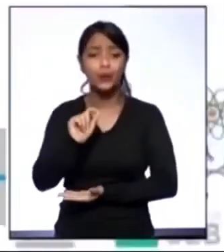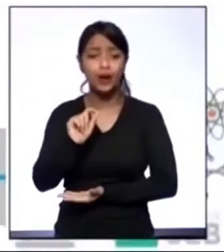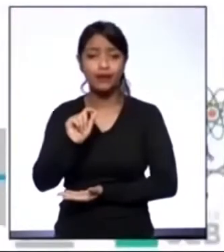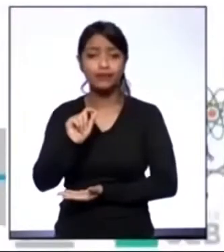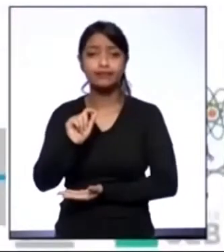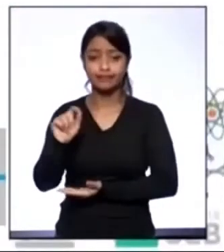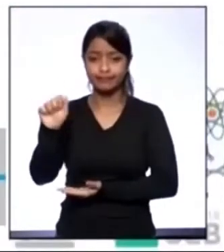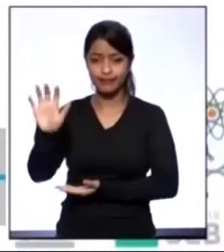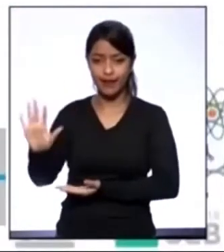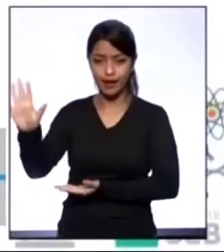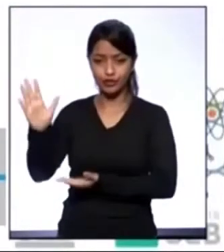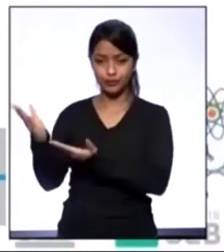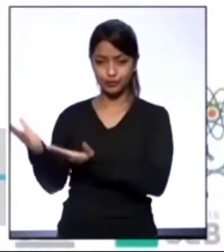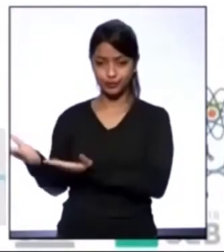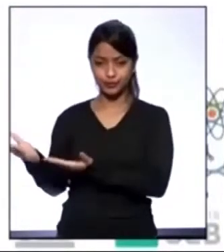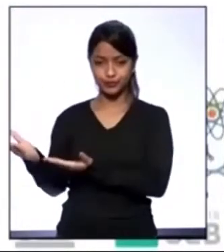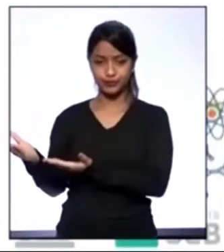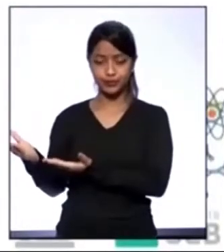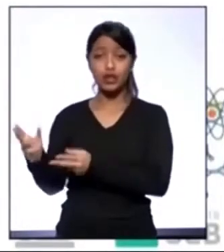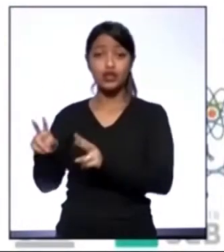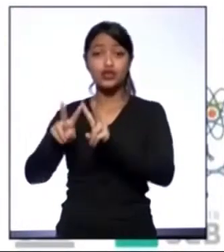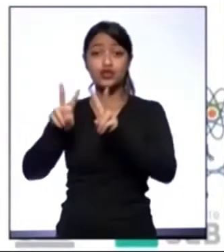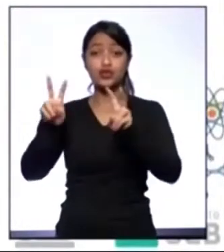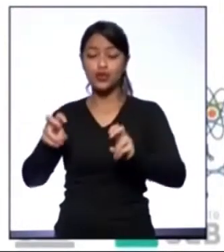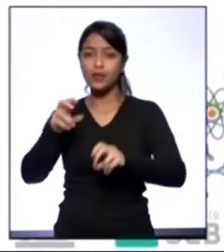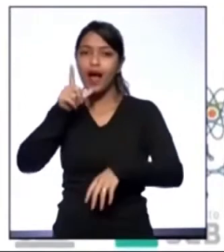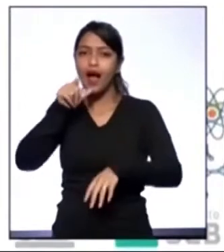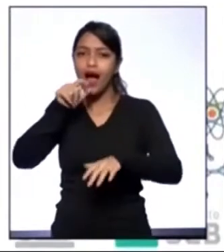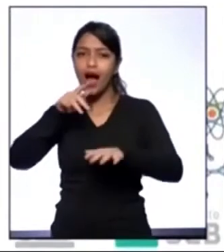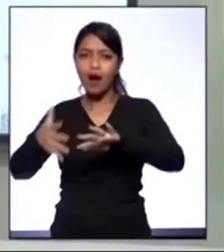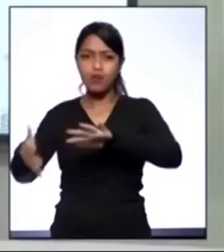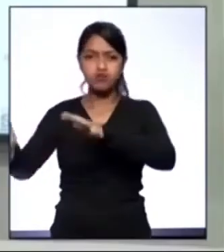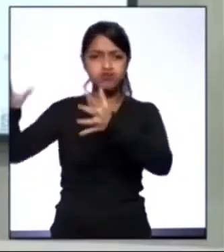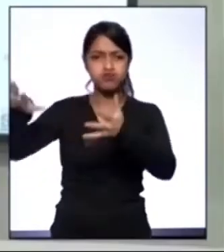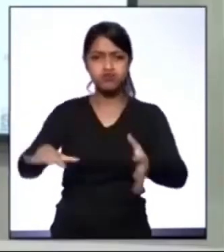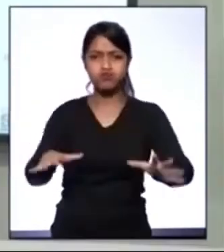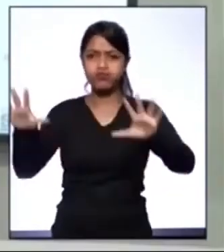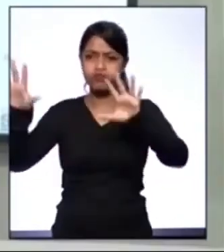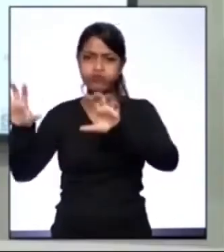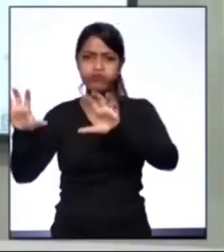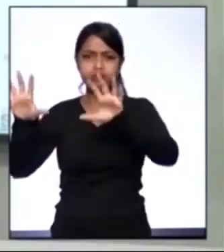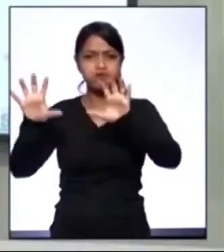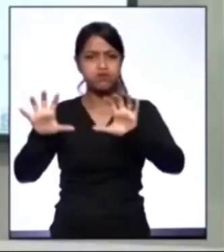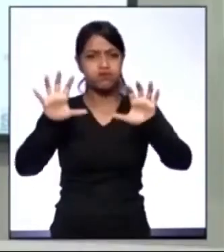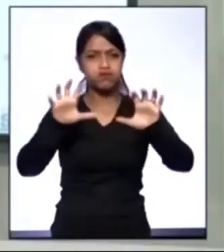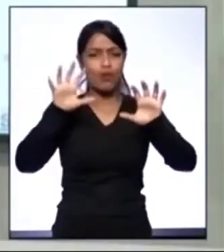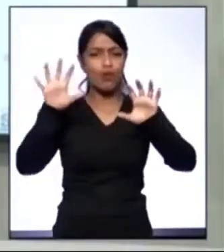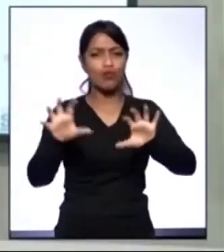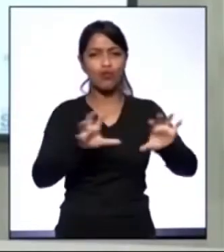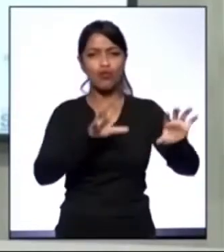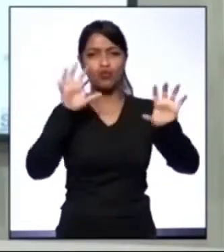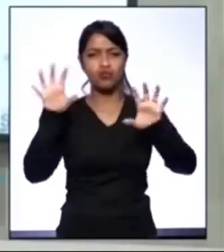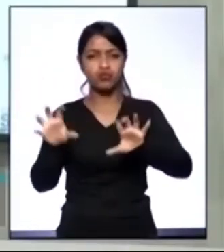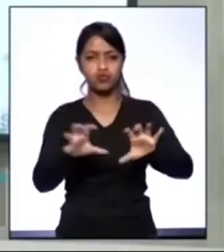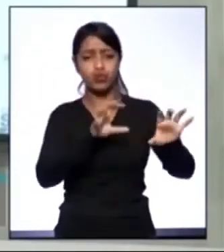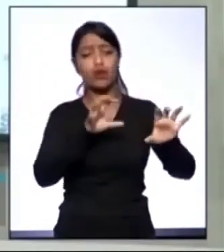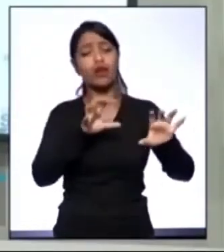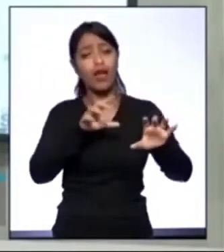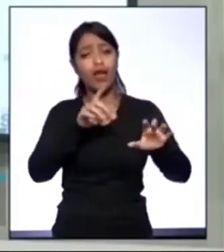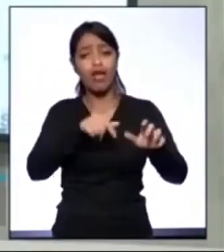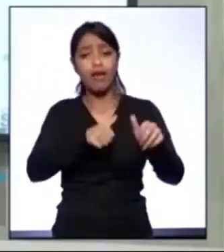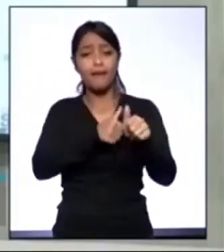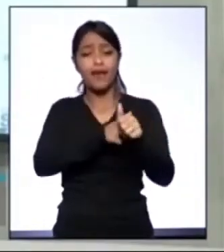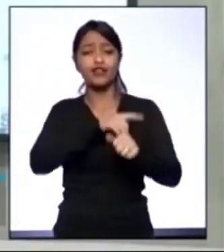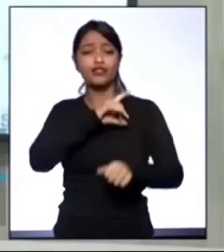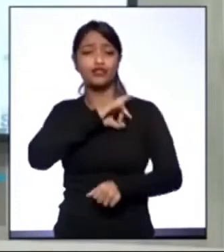marítimas. Corrente de Humboldt. A corrente de Humboldt é essa corrente aqui, galera, que tangencia o litoral do Chile. é